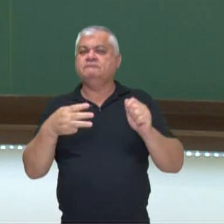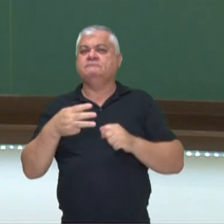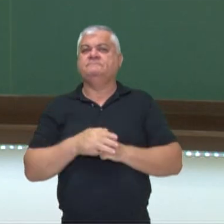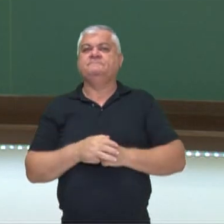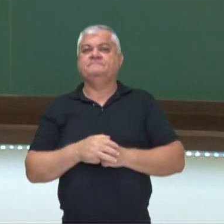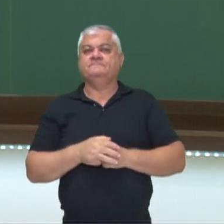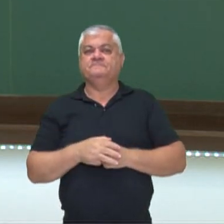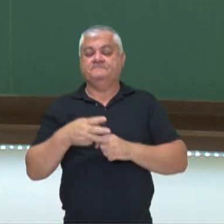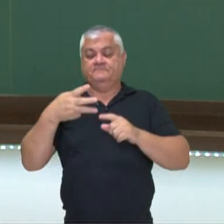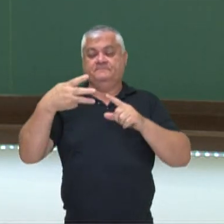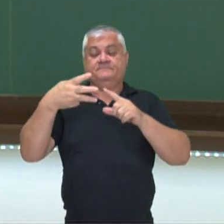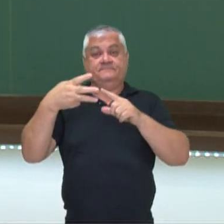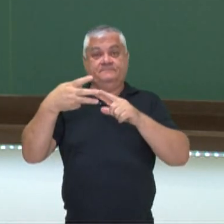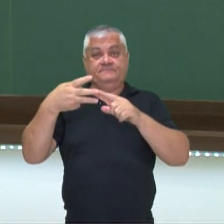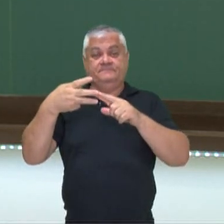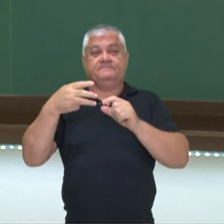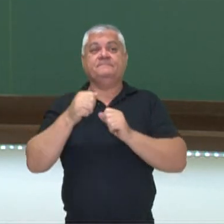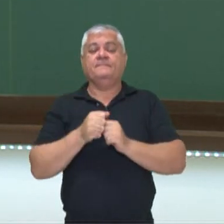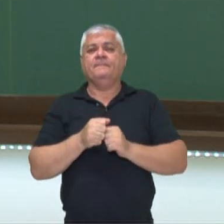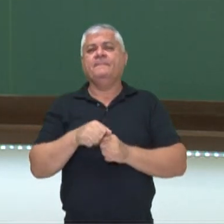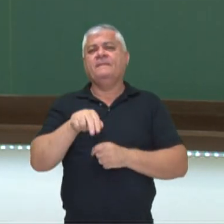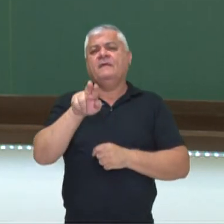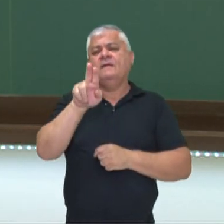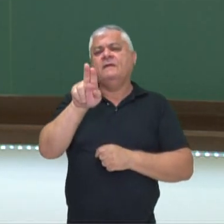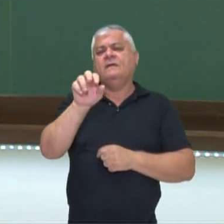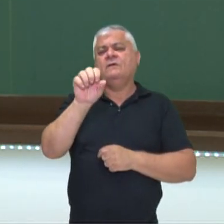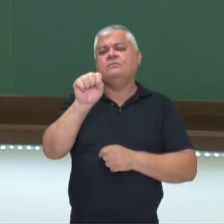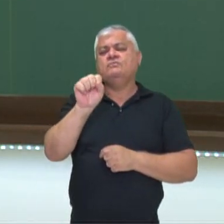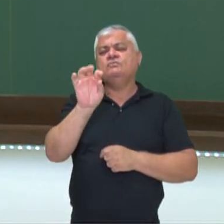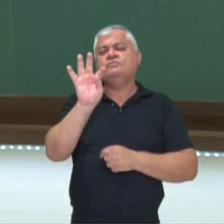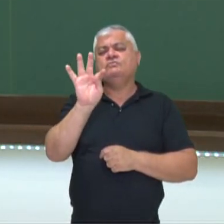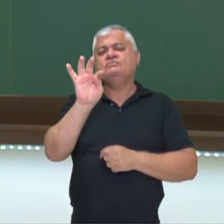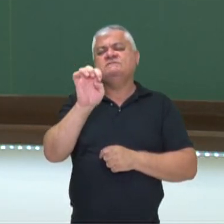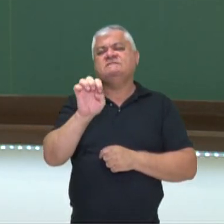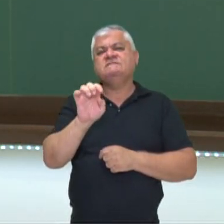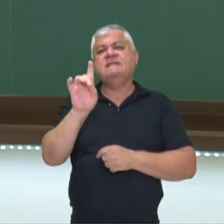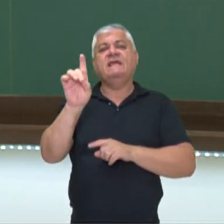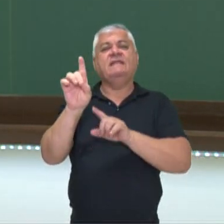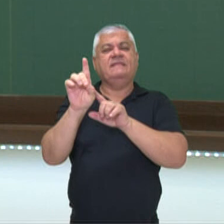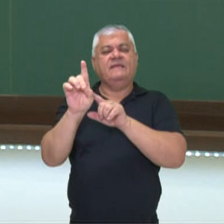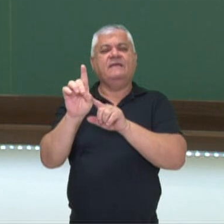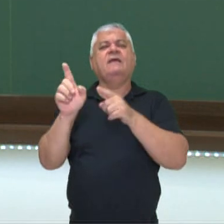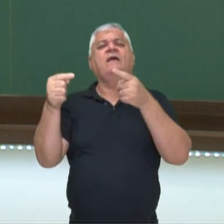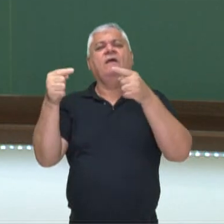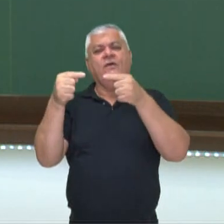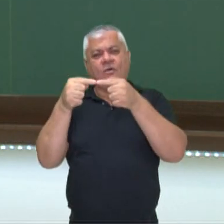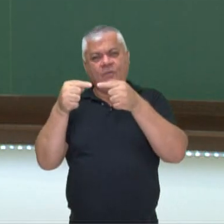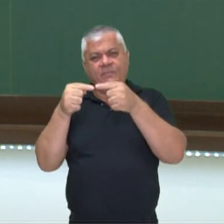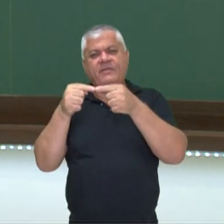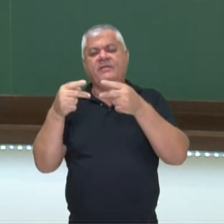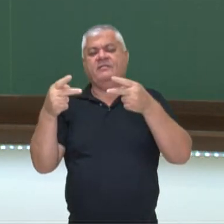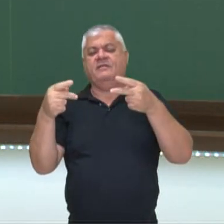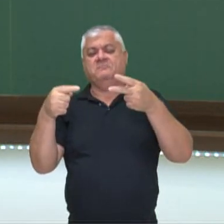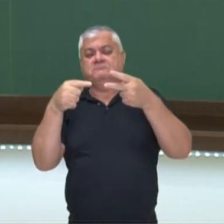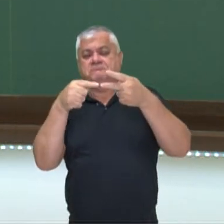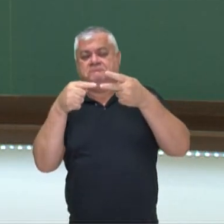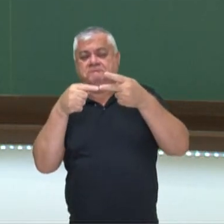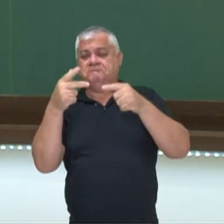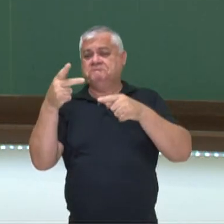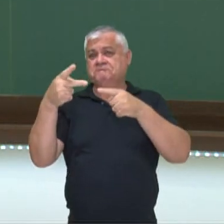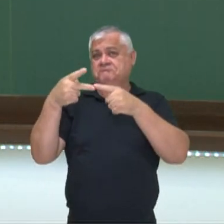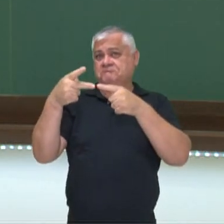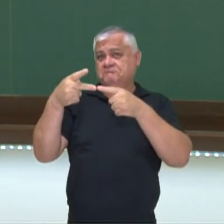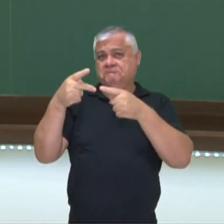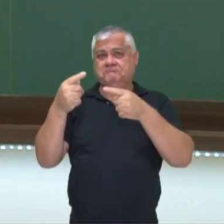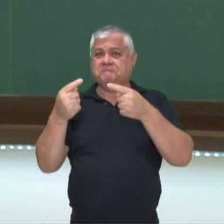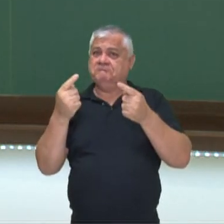plural. Ustedes também é segunda pessoa do plural, mas lembram lá? Ele é, ele é a segunda